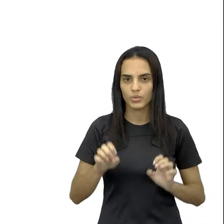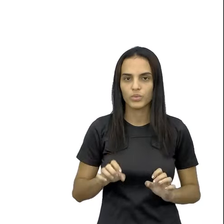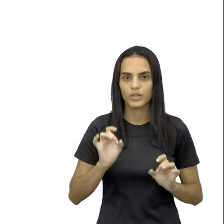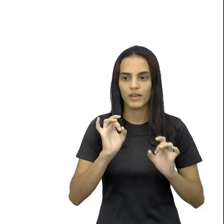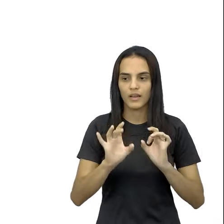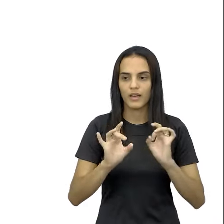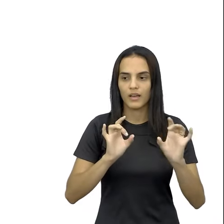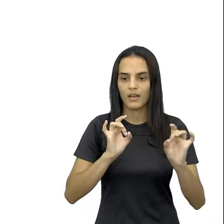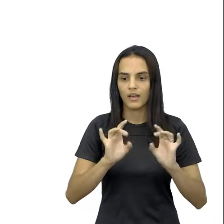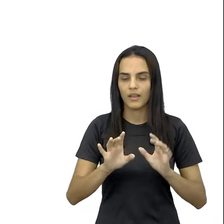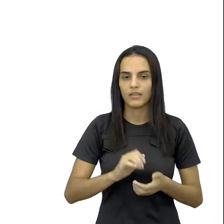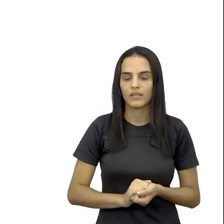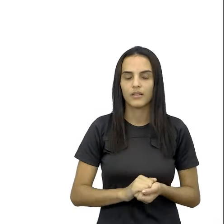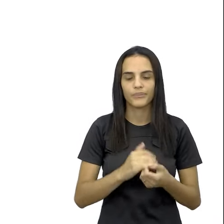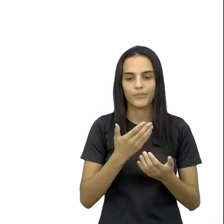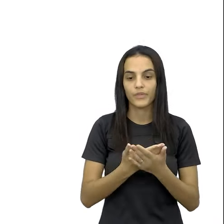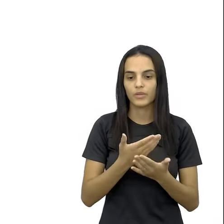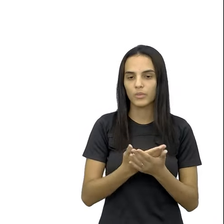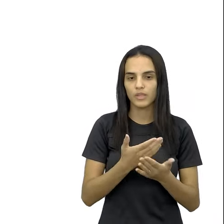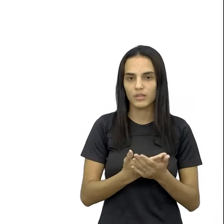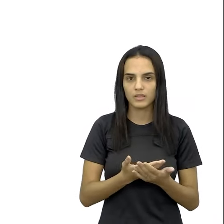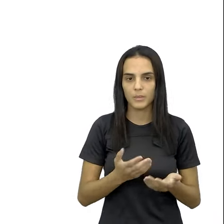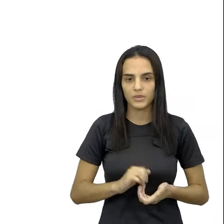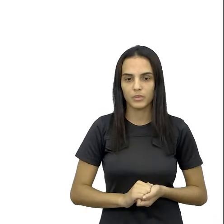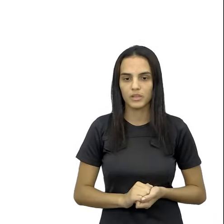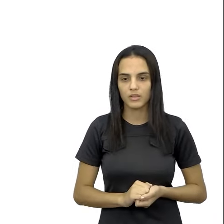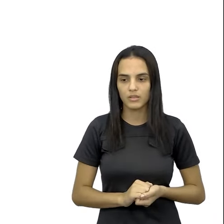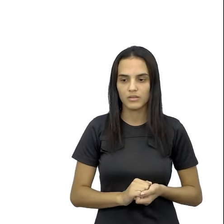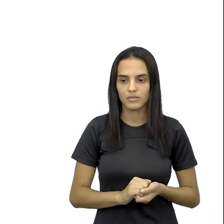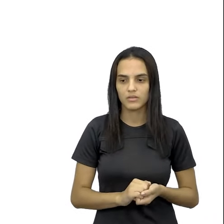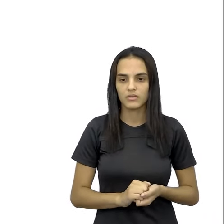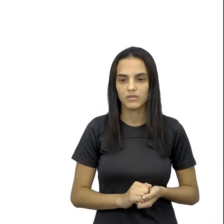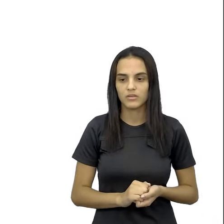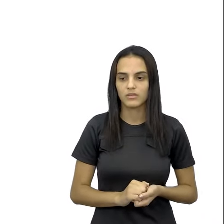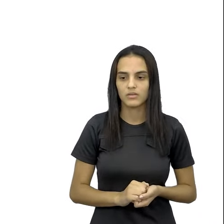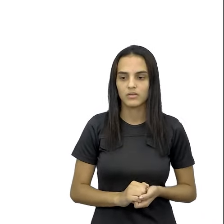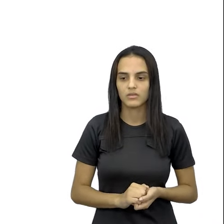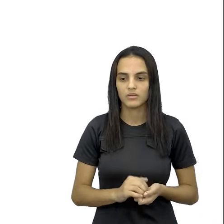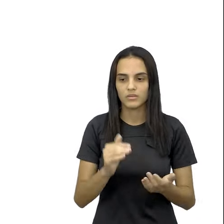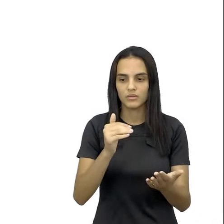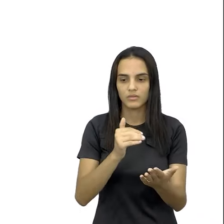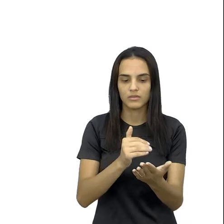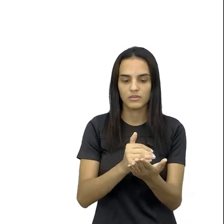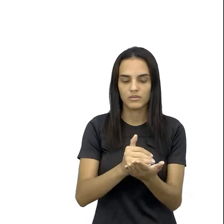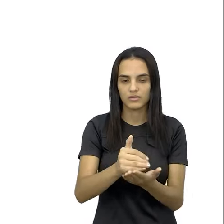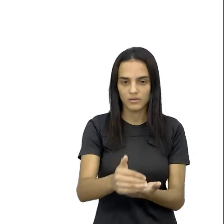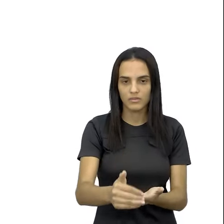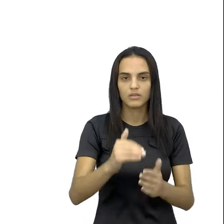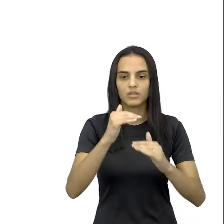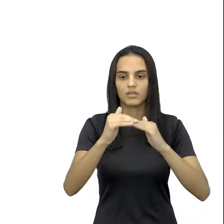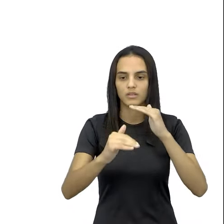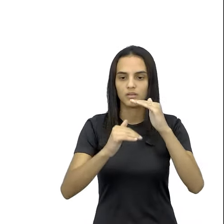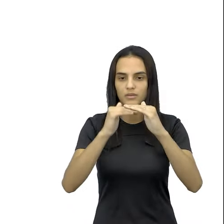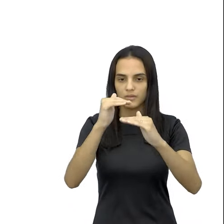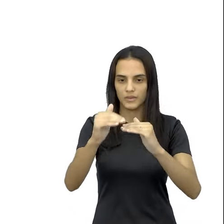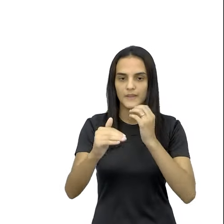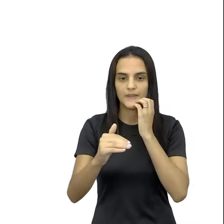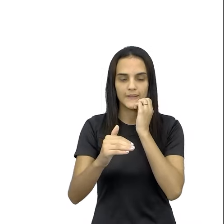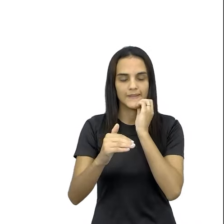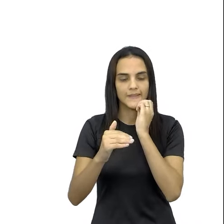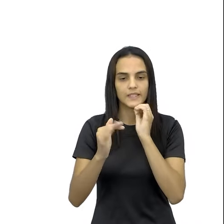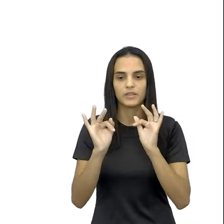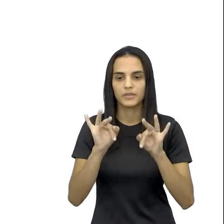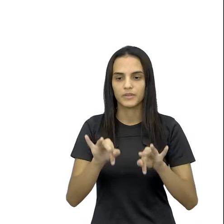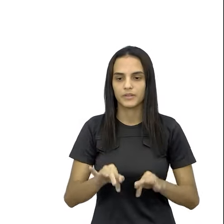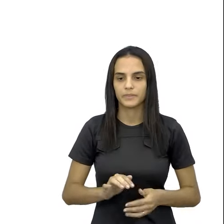cada aula, tá? E são esses movimentos metodológicos do iniciando, do desenvolvendo e